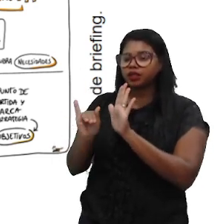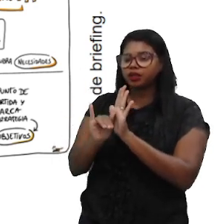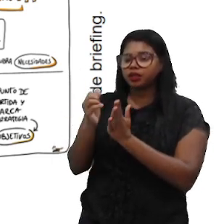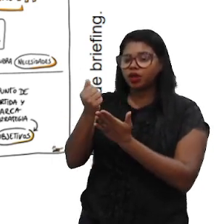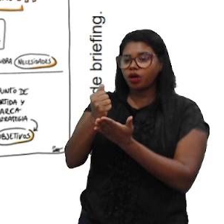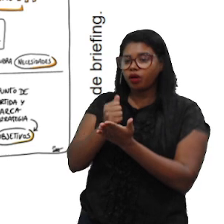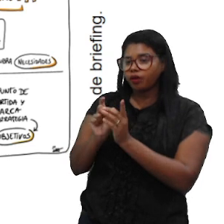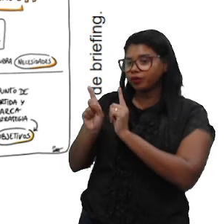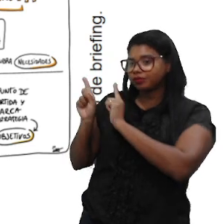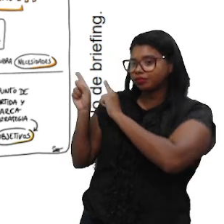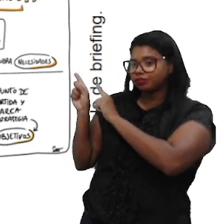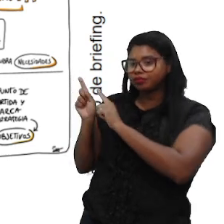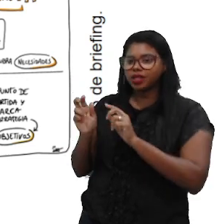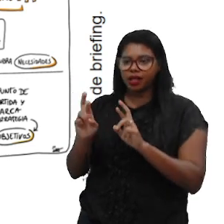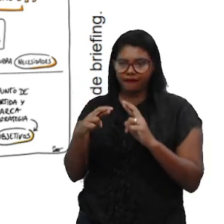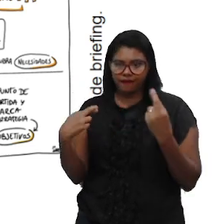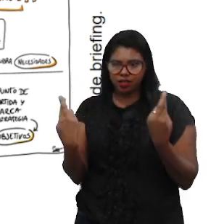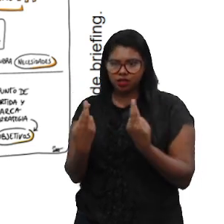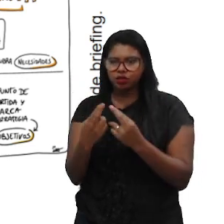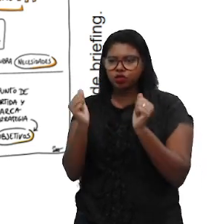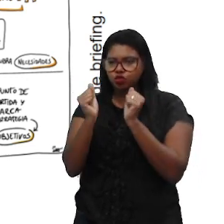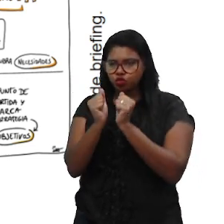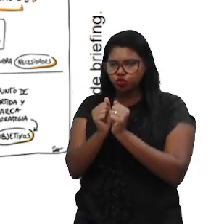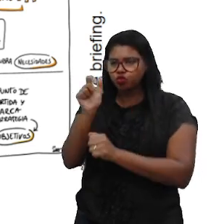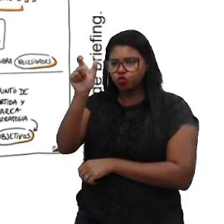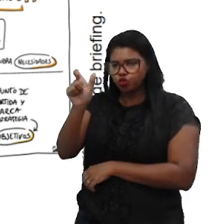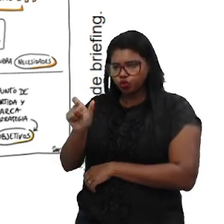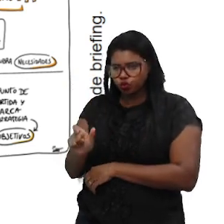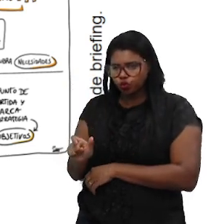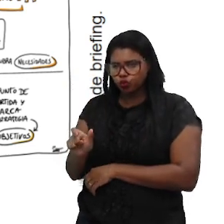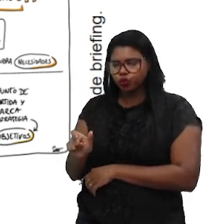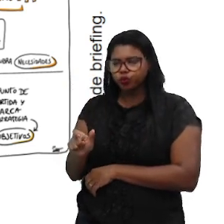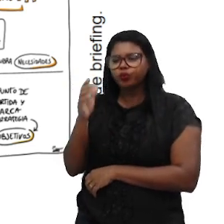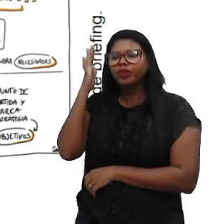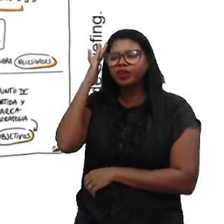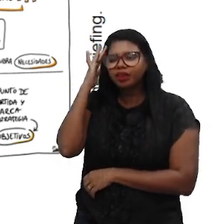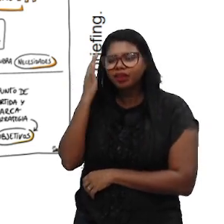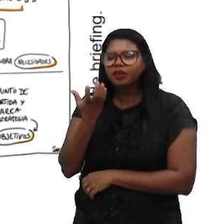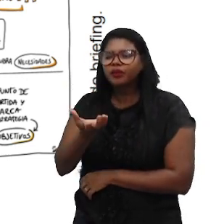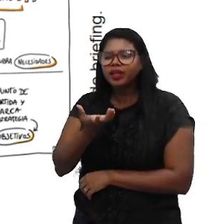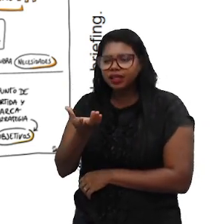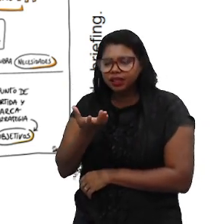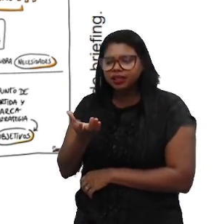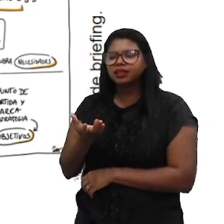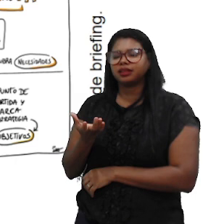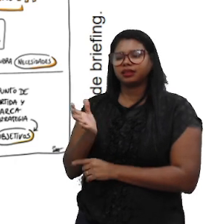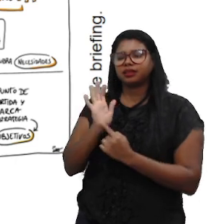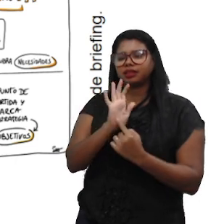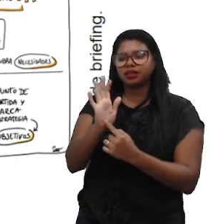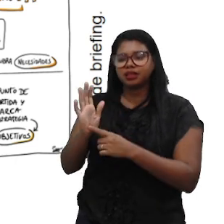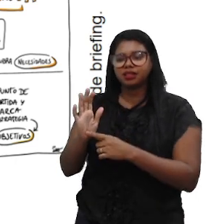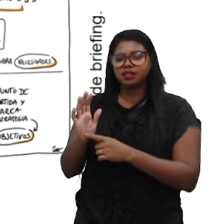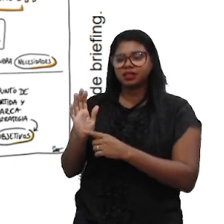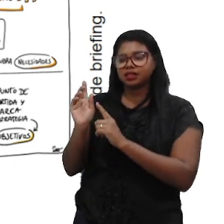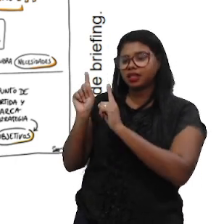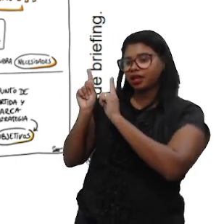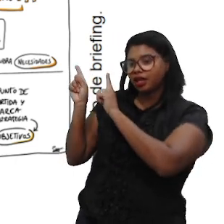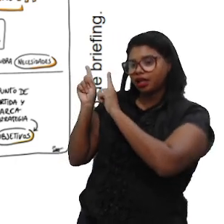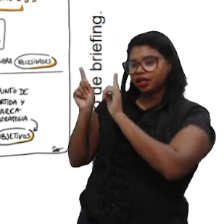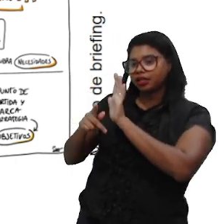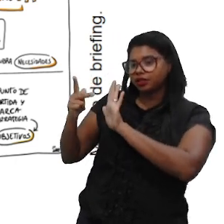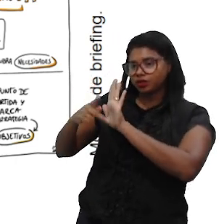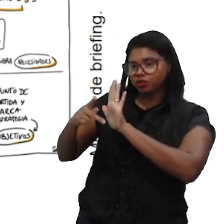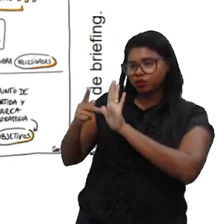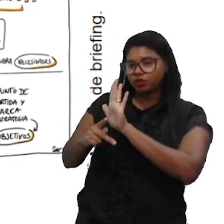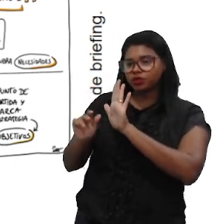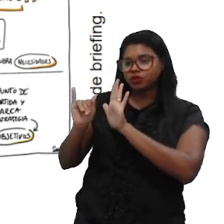documento, a gente vai se reunir com o cliente e entender o que é que ele quer trazer nesse trabalho de ilustração, né?